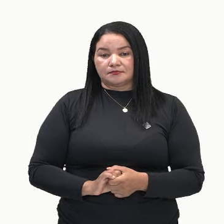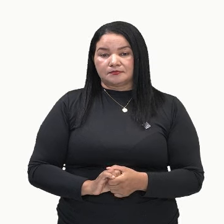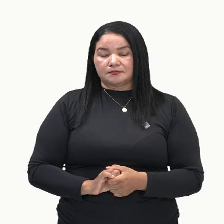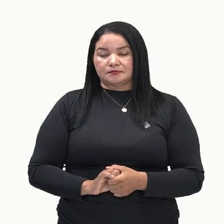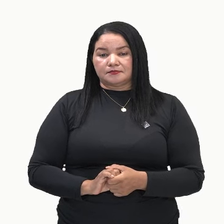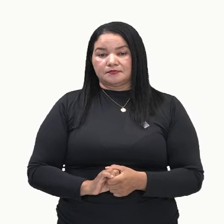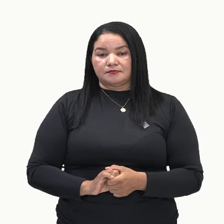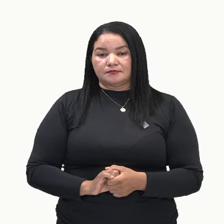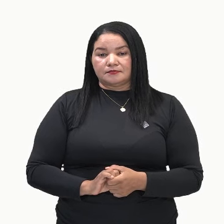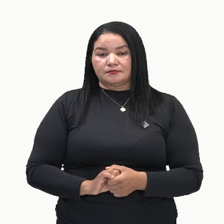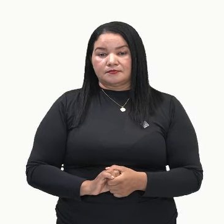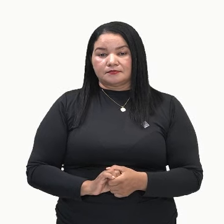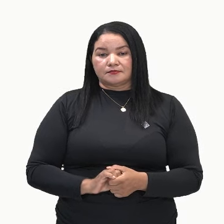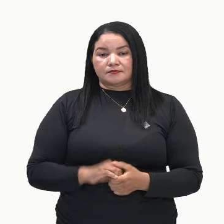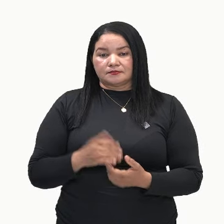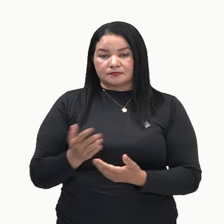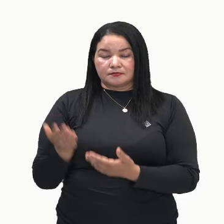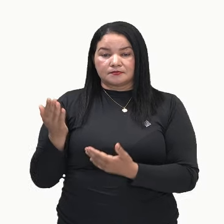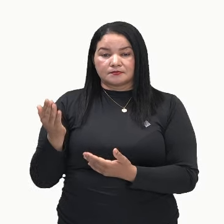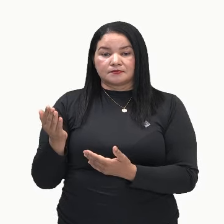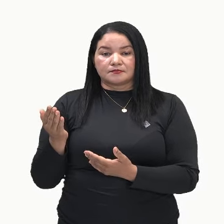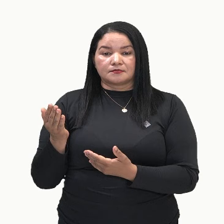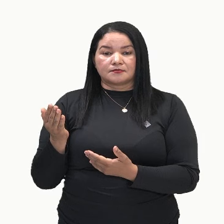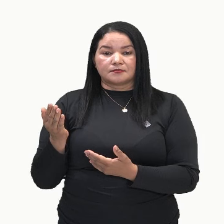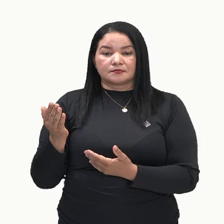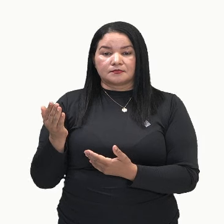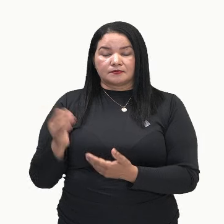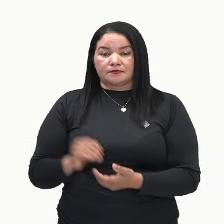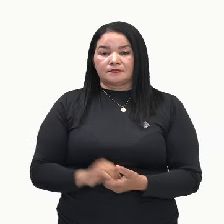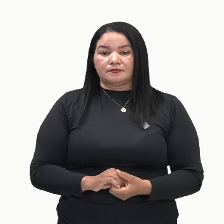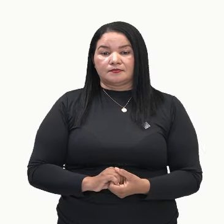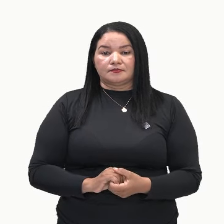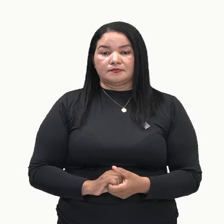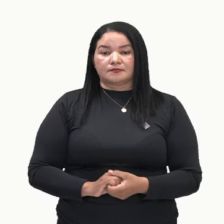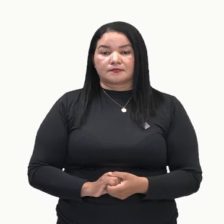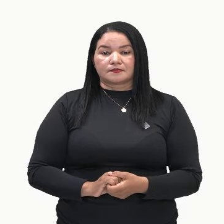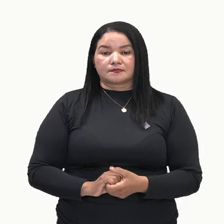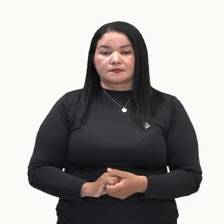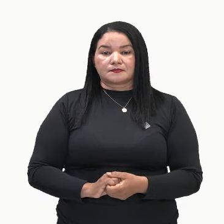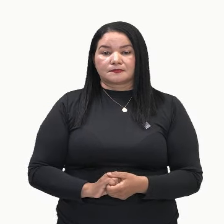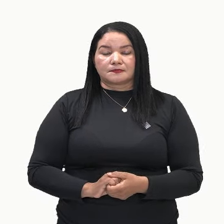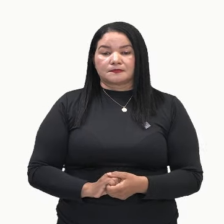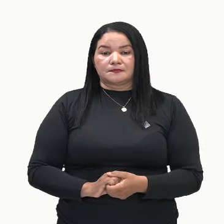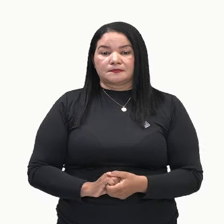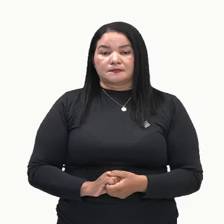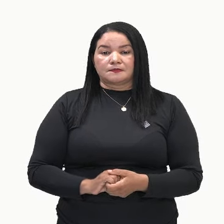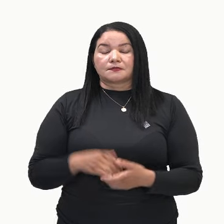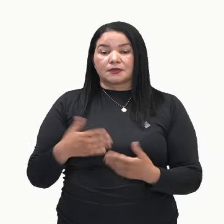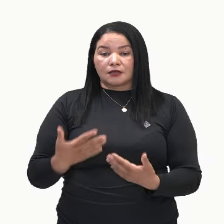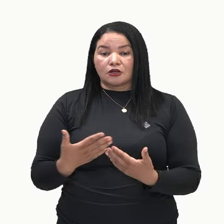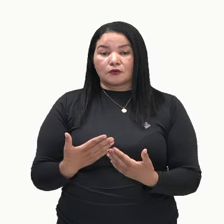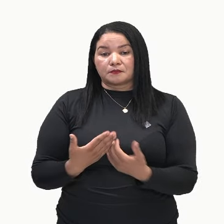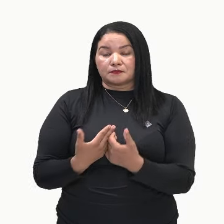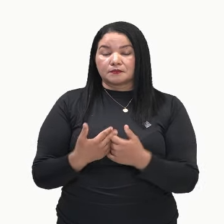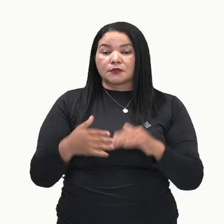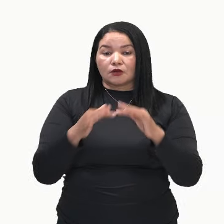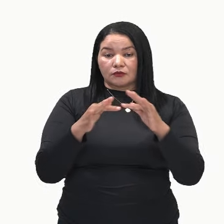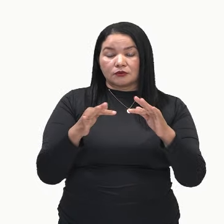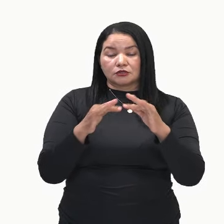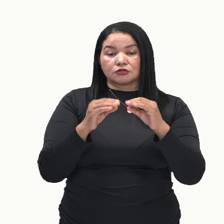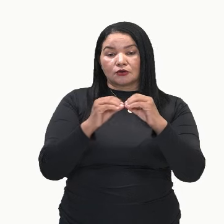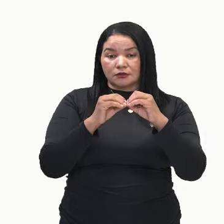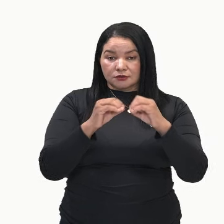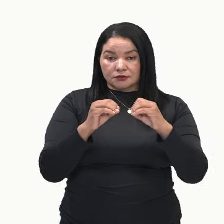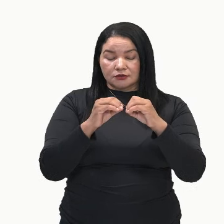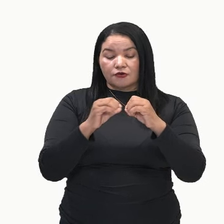é igual a verbo. Perfeito? Então, oração, se eu possuo um verbo, eu possuo